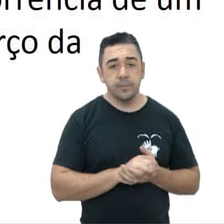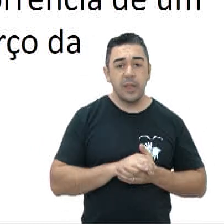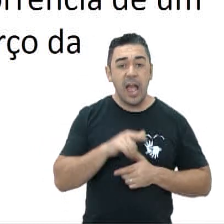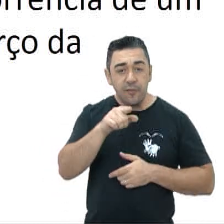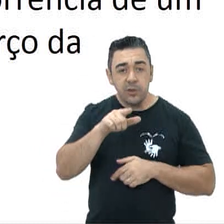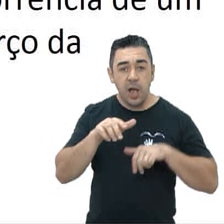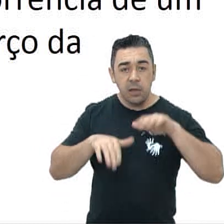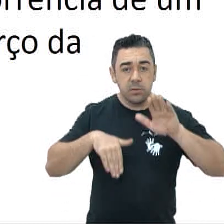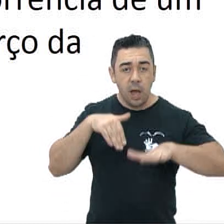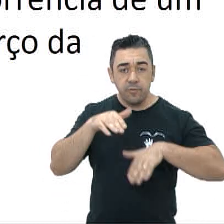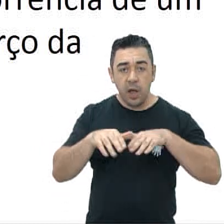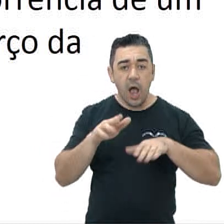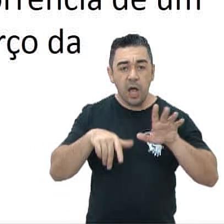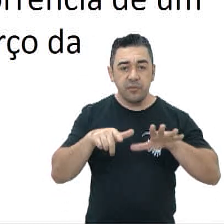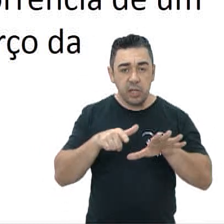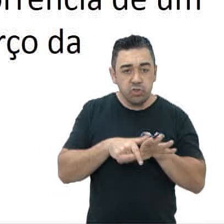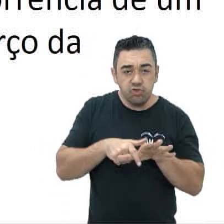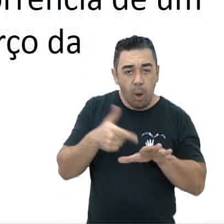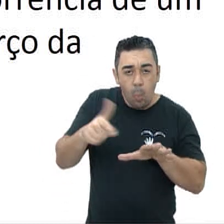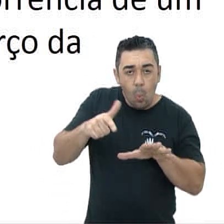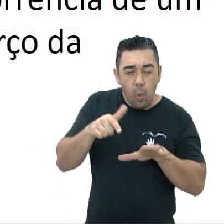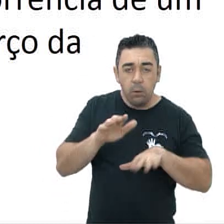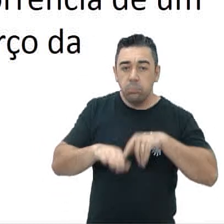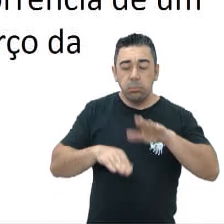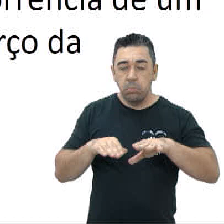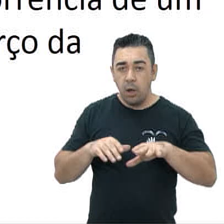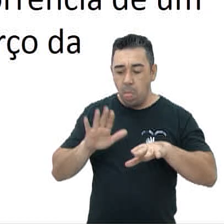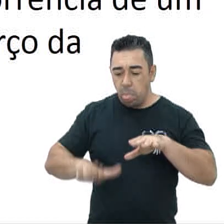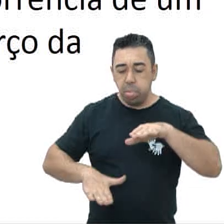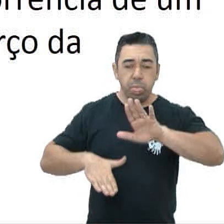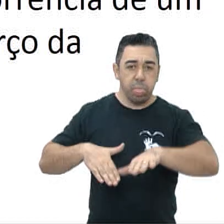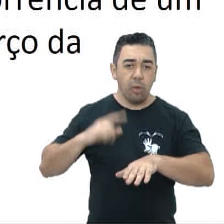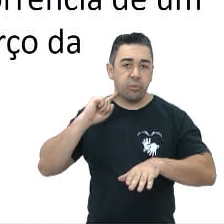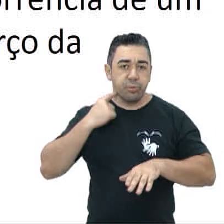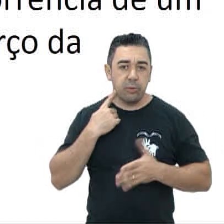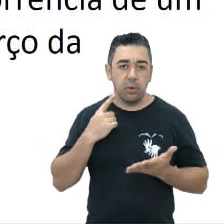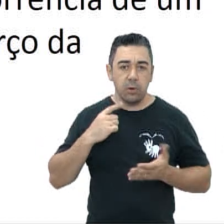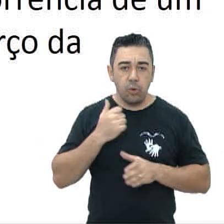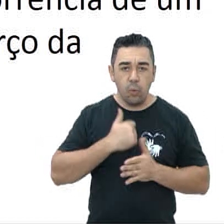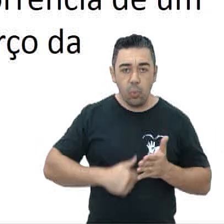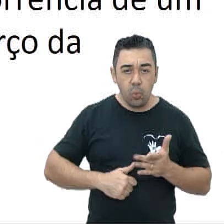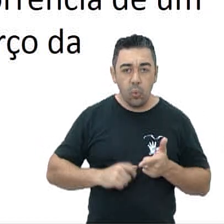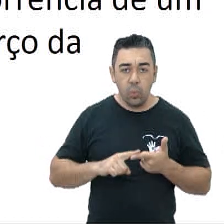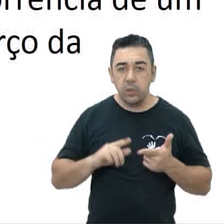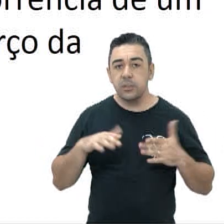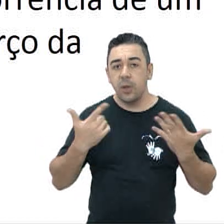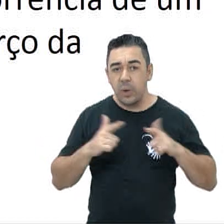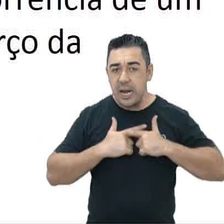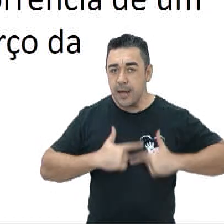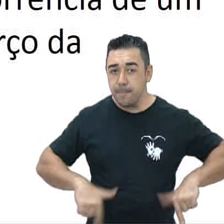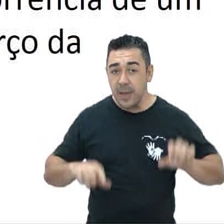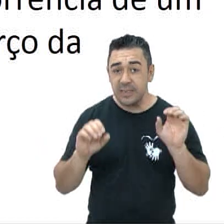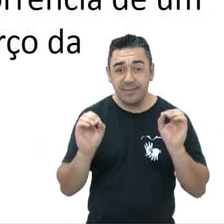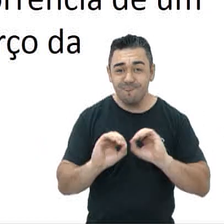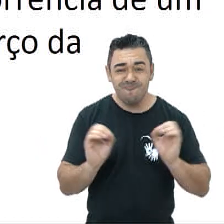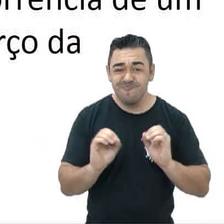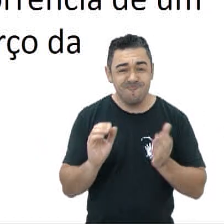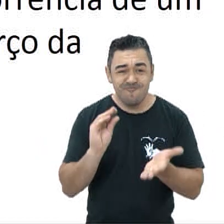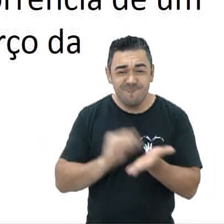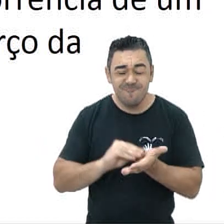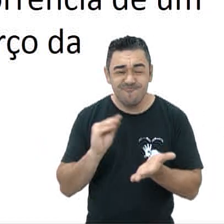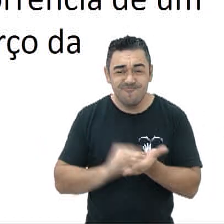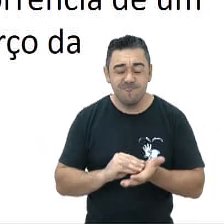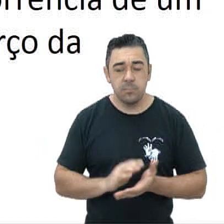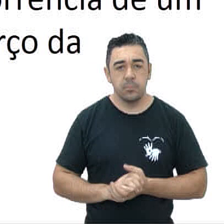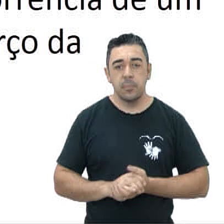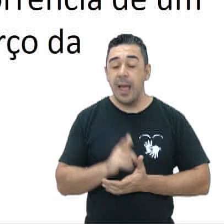humanas, fezes de cachorro, animais soltos, ratos correndo pela rua. Salubridade zero, tá? Então aqui ó, não